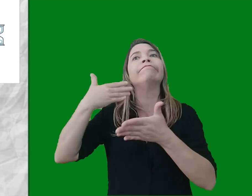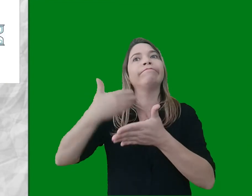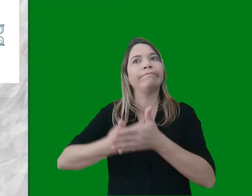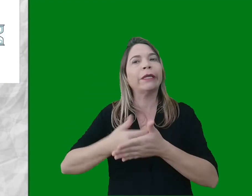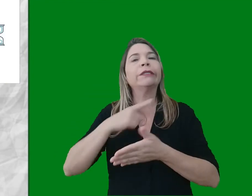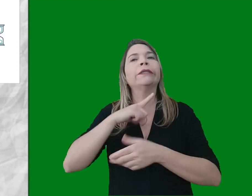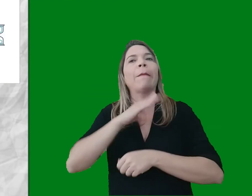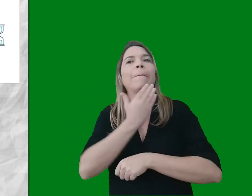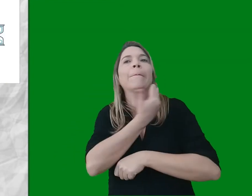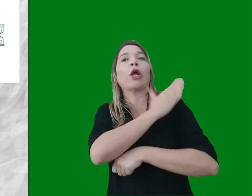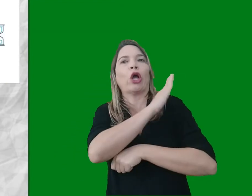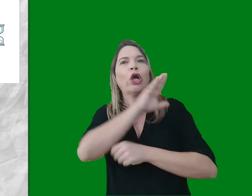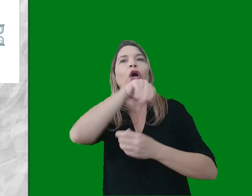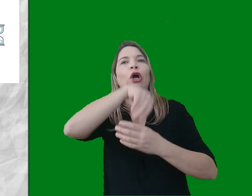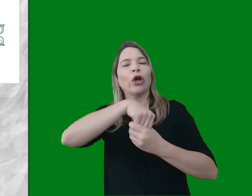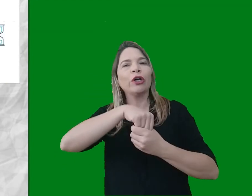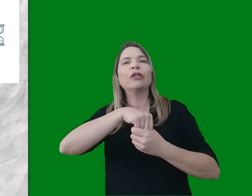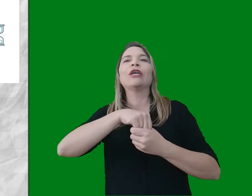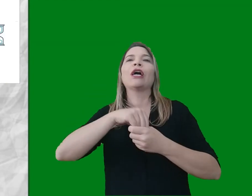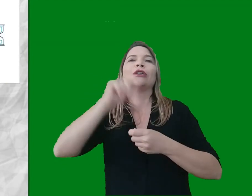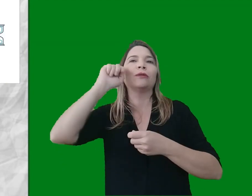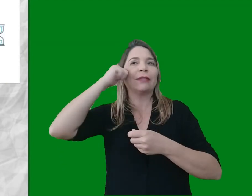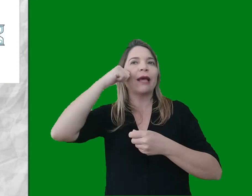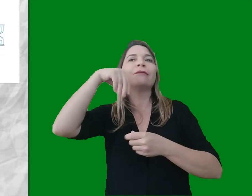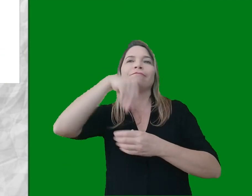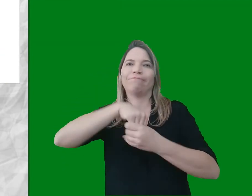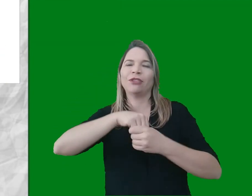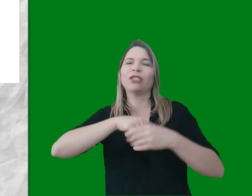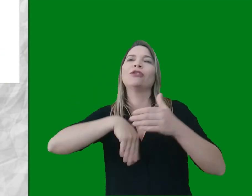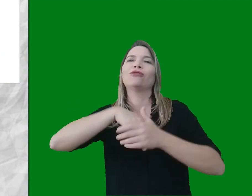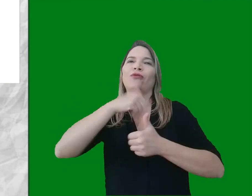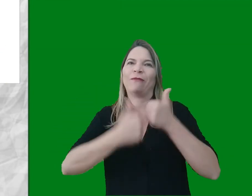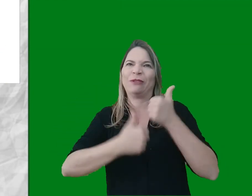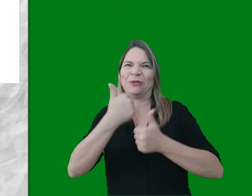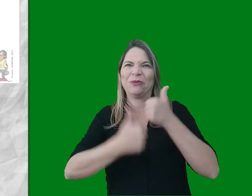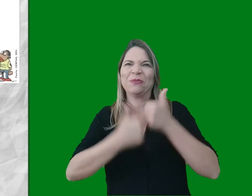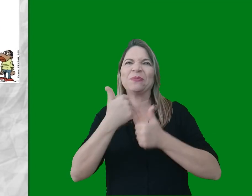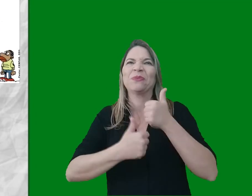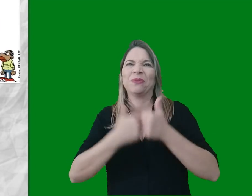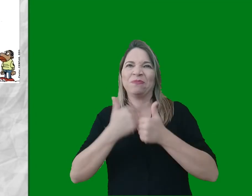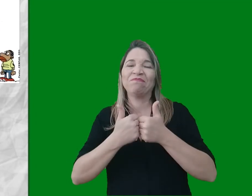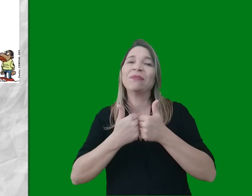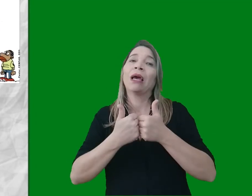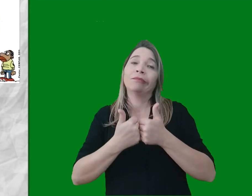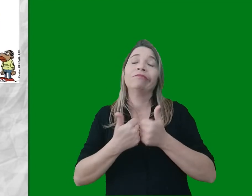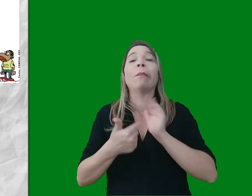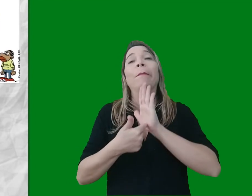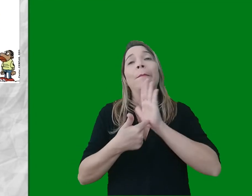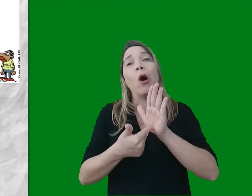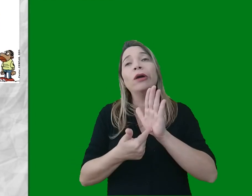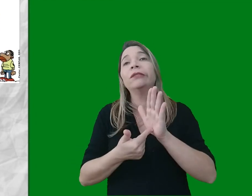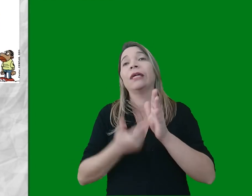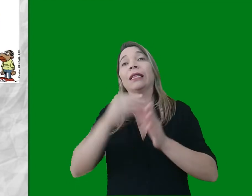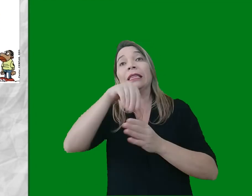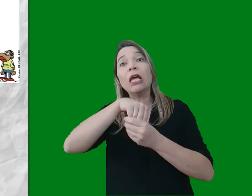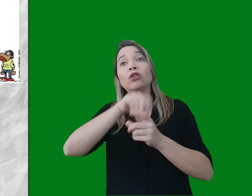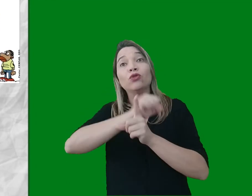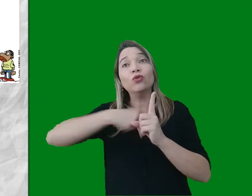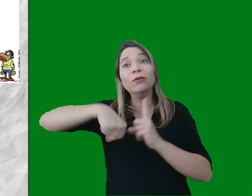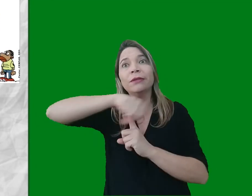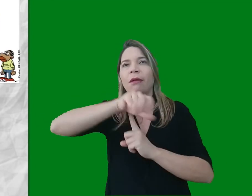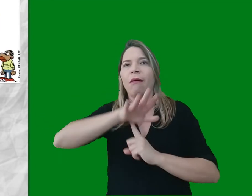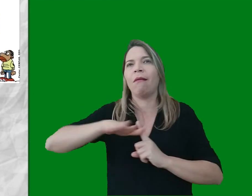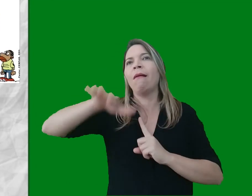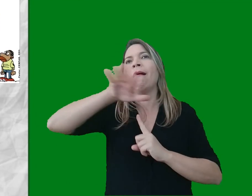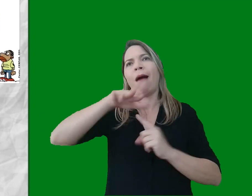a entrada do negro no futebol, um esporte de elite, as barreiras impostas a eles e a similaridade com o que se passa na sociedade como um